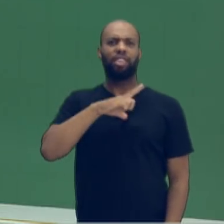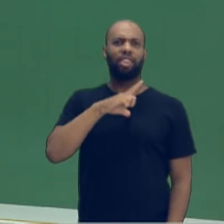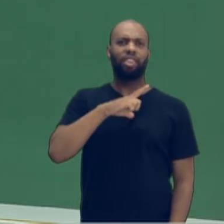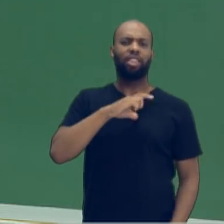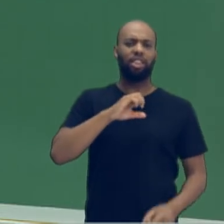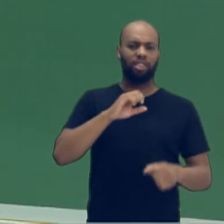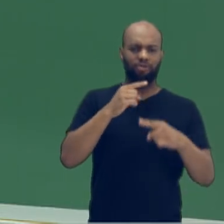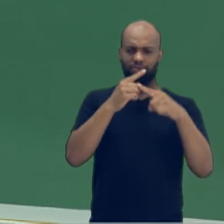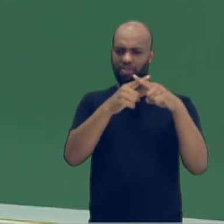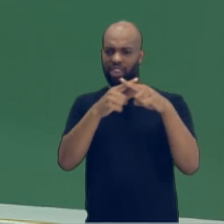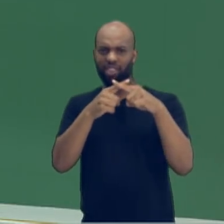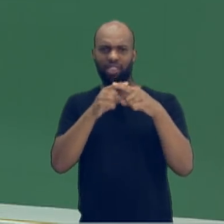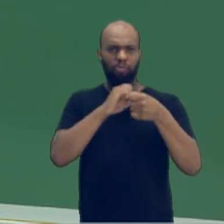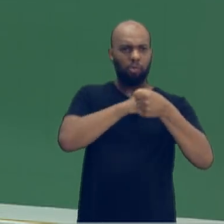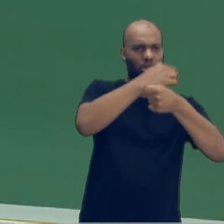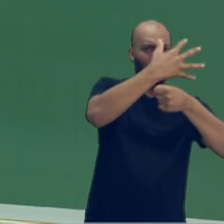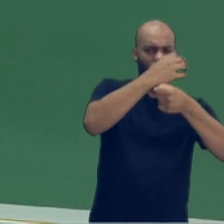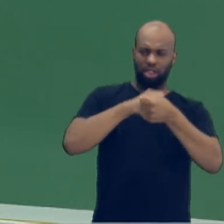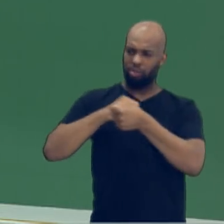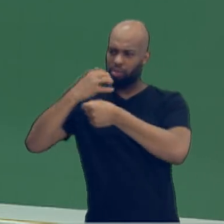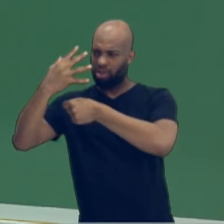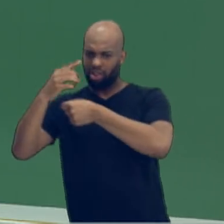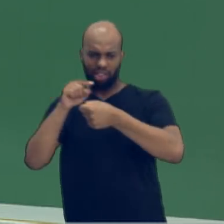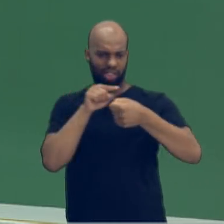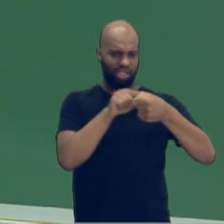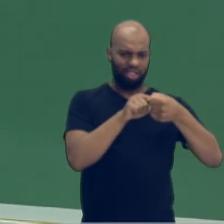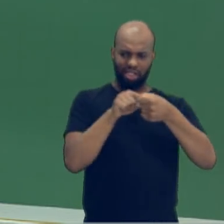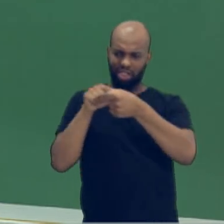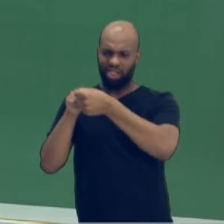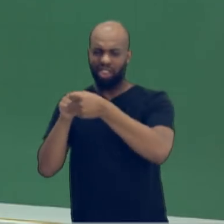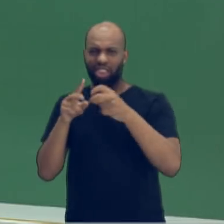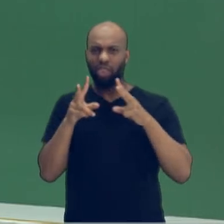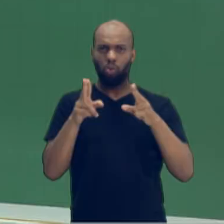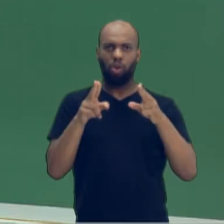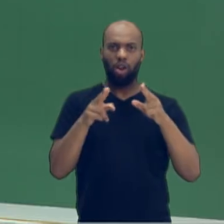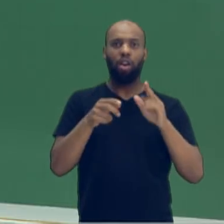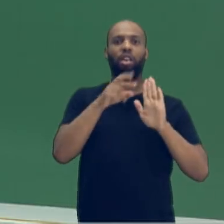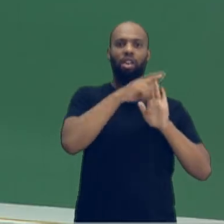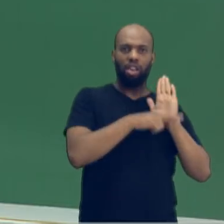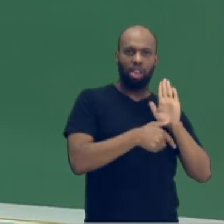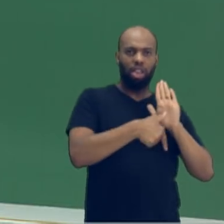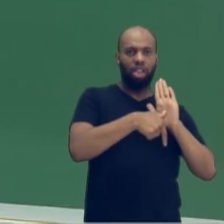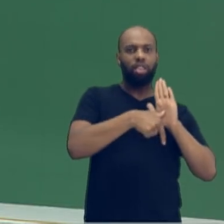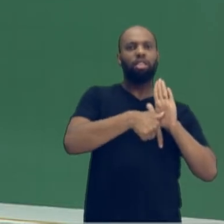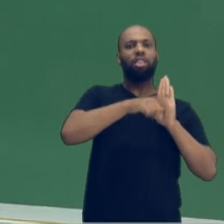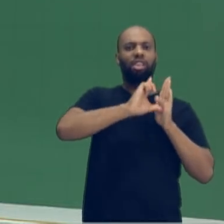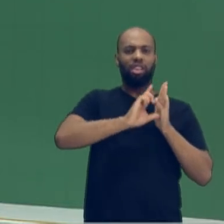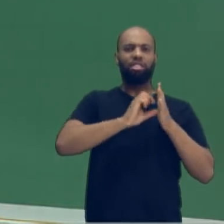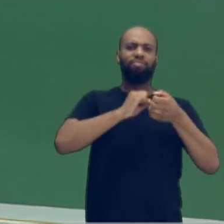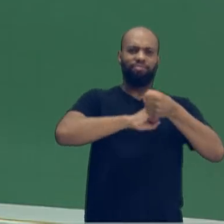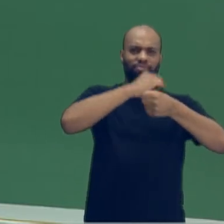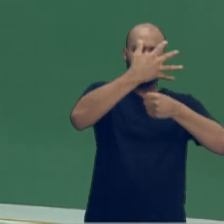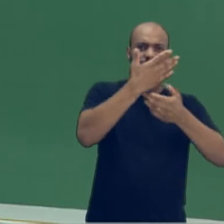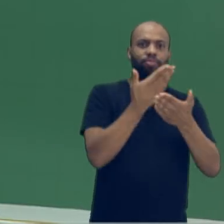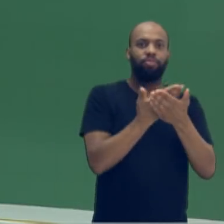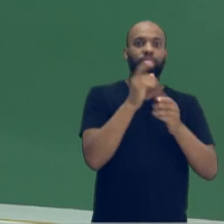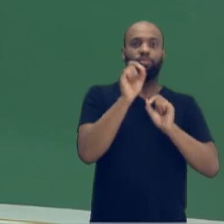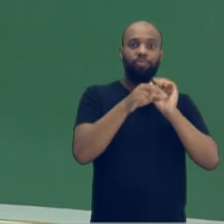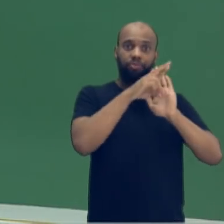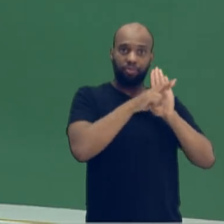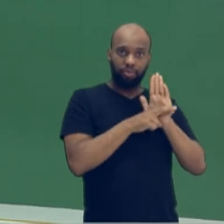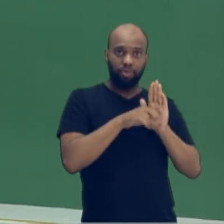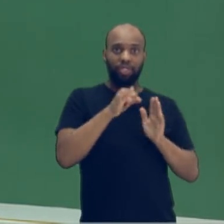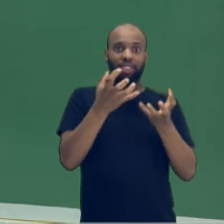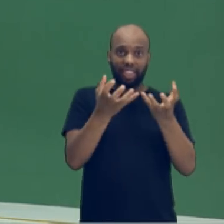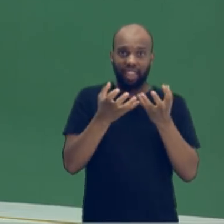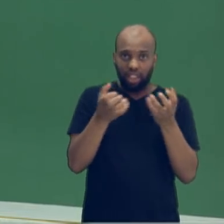uma multiplicação de potências com bases iguais? Lá na propriedade de potenciação nós estudamos que para